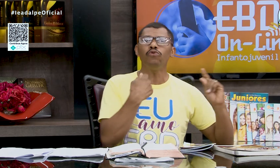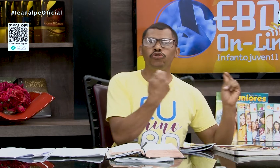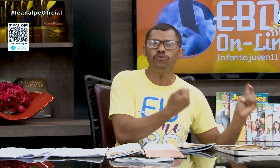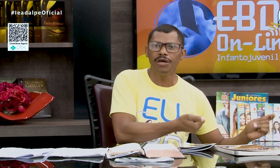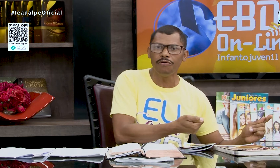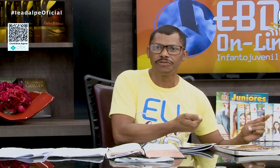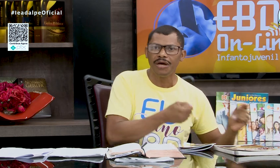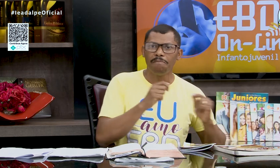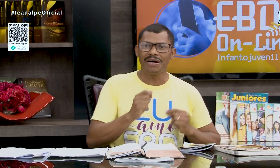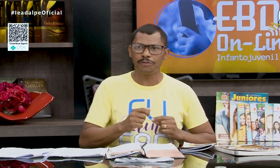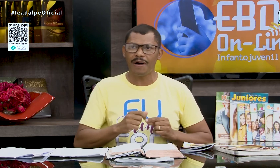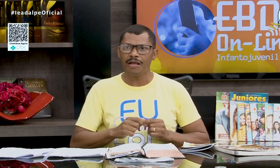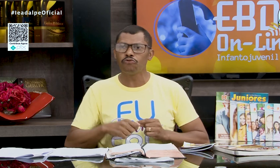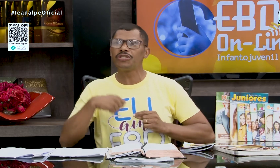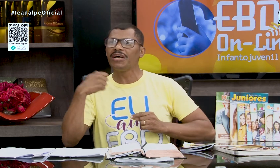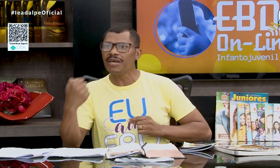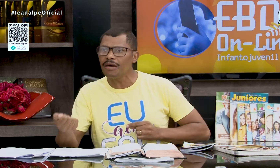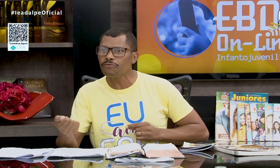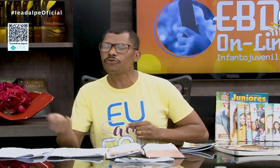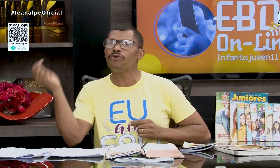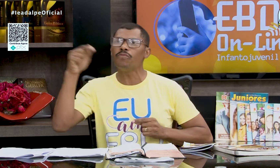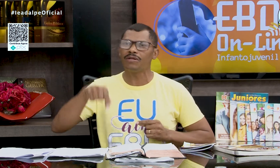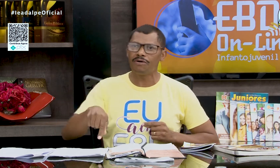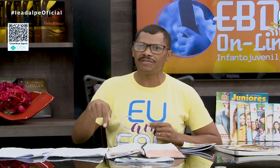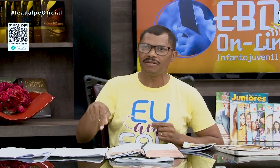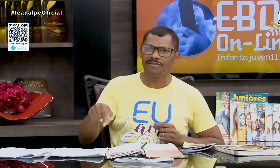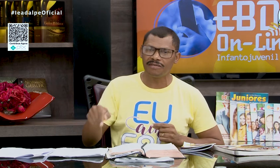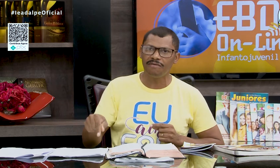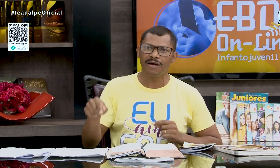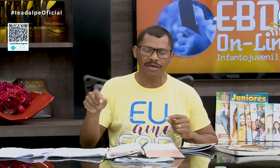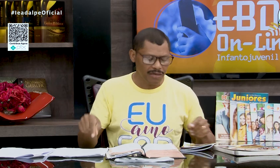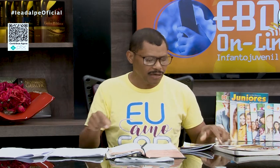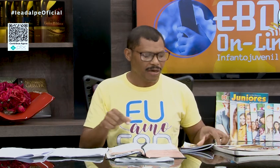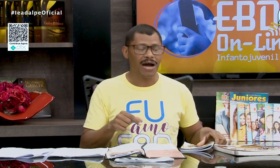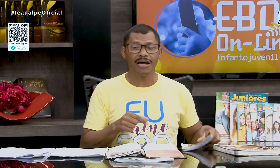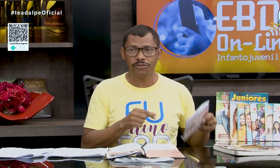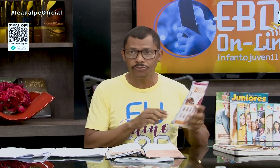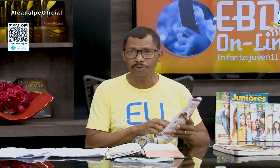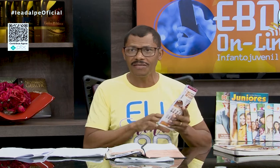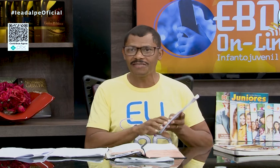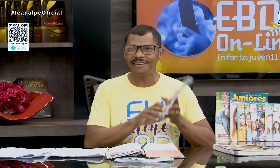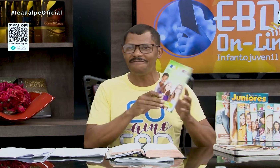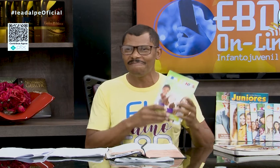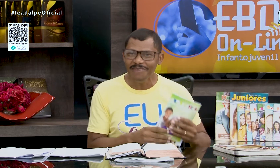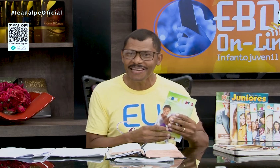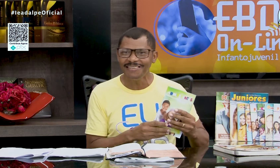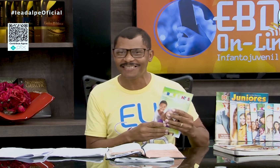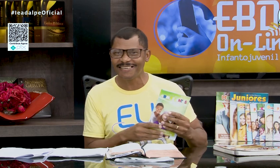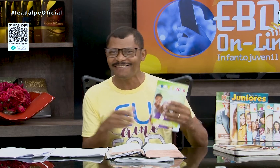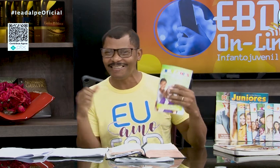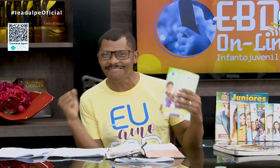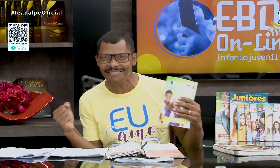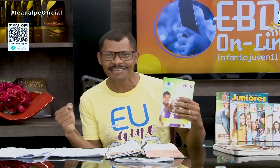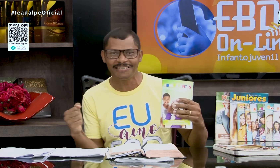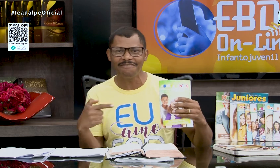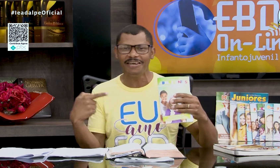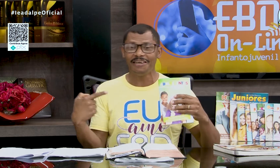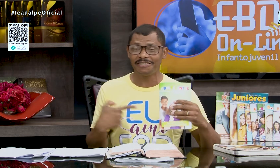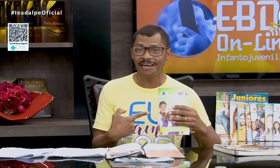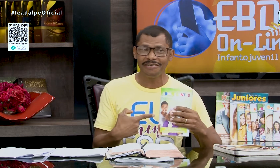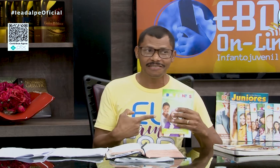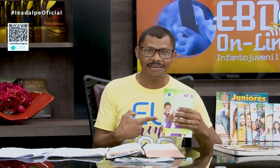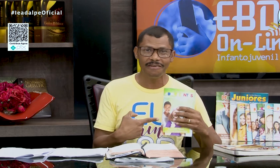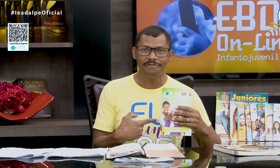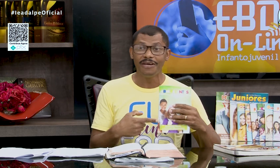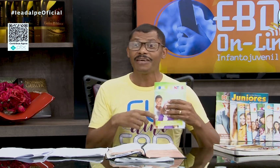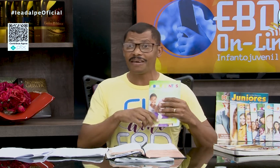para os Judeus mas para os gregos como a nossa missão aqui a sua missão a minha lição a nossa